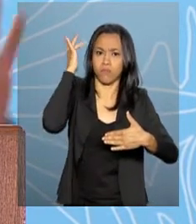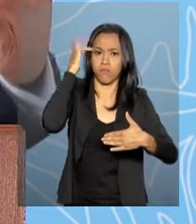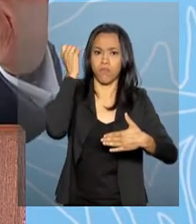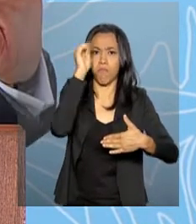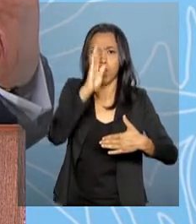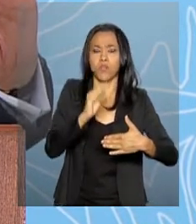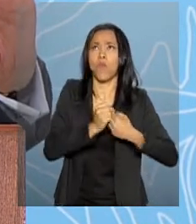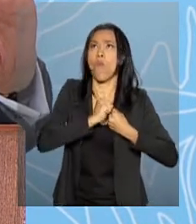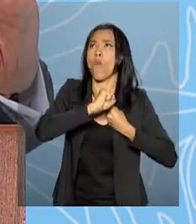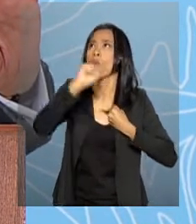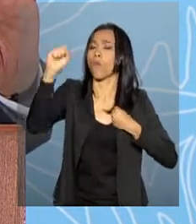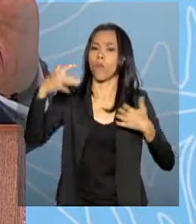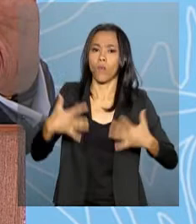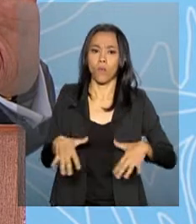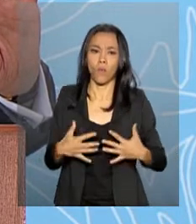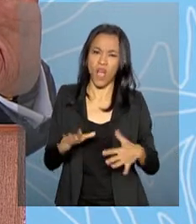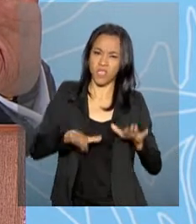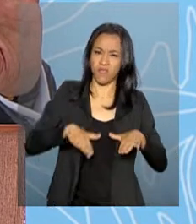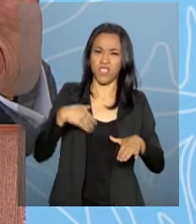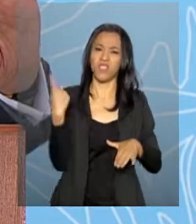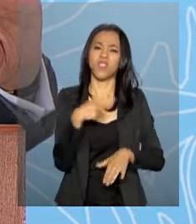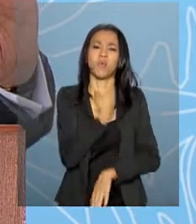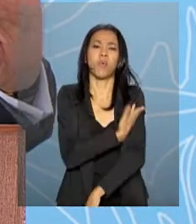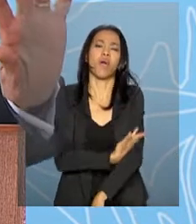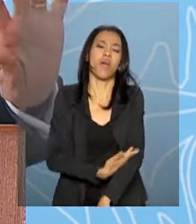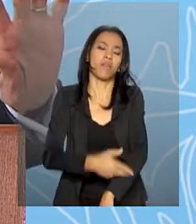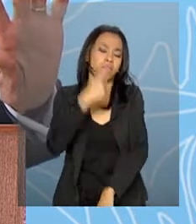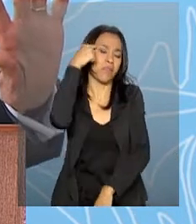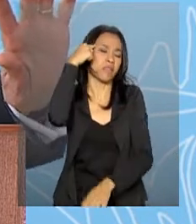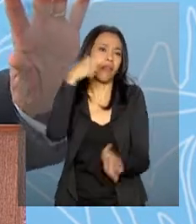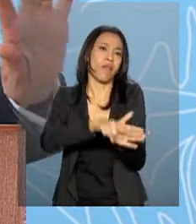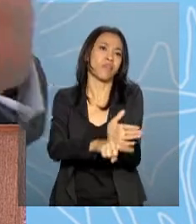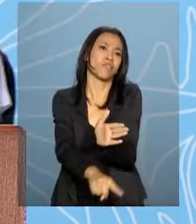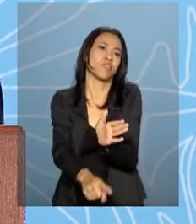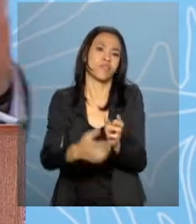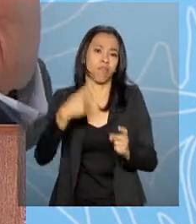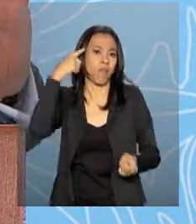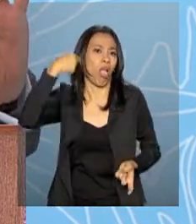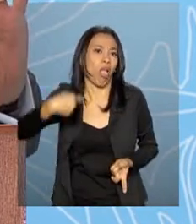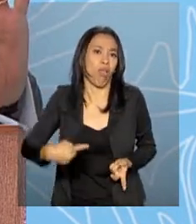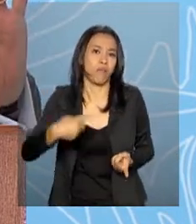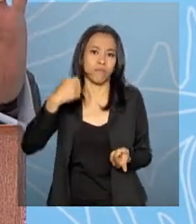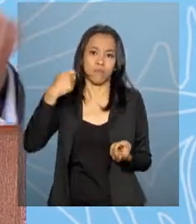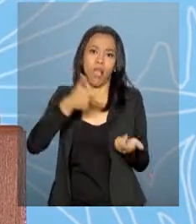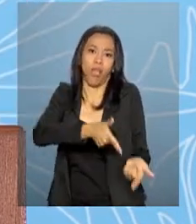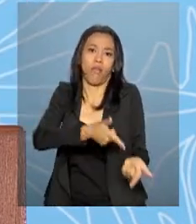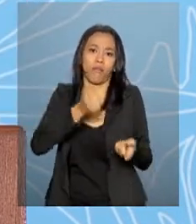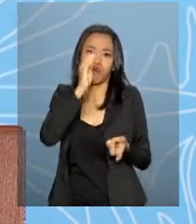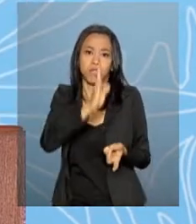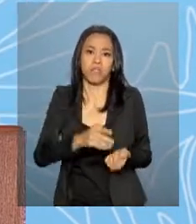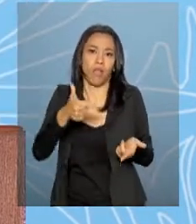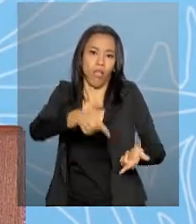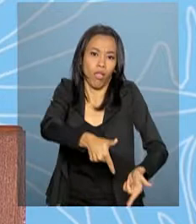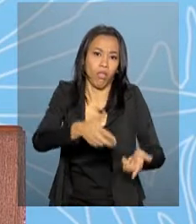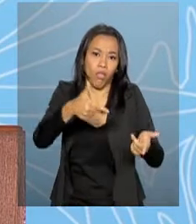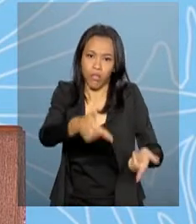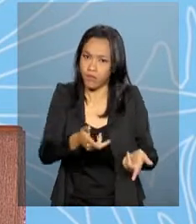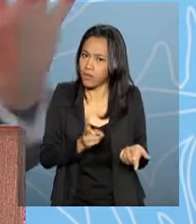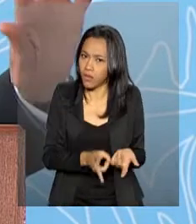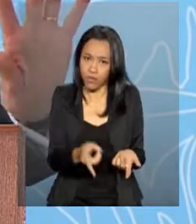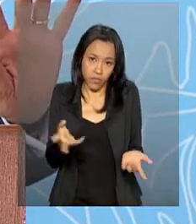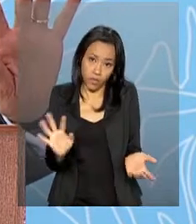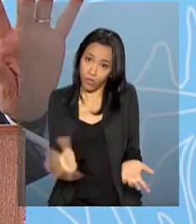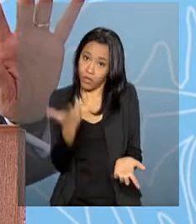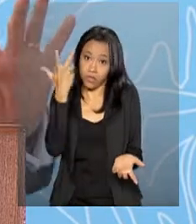Nós que muitas vezes temos a mania do pessimismo, de desprestigiar o país interna e externamente,